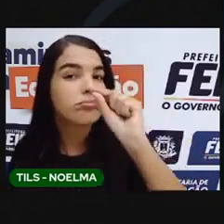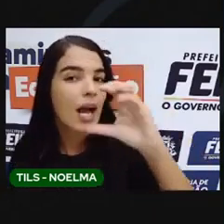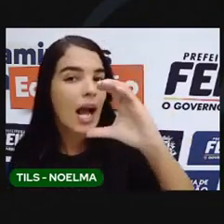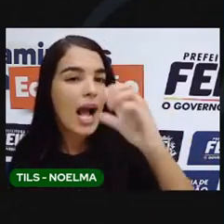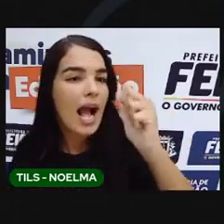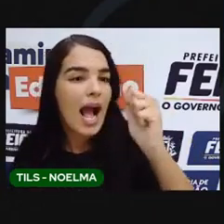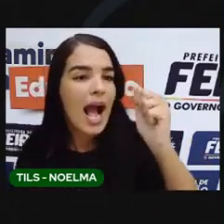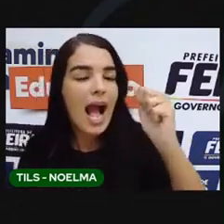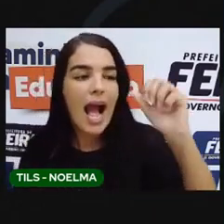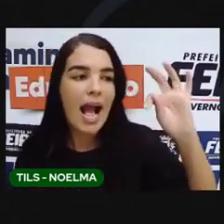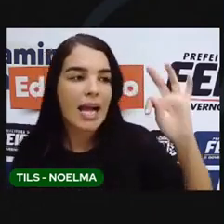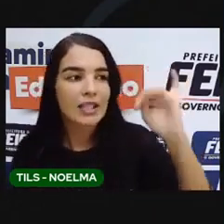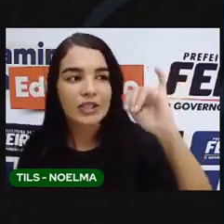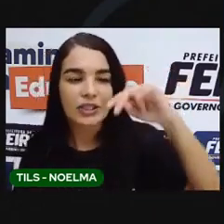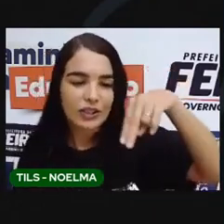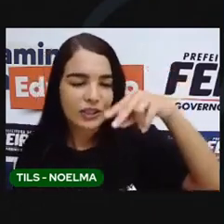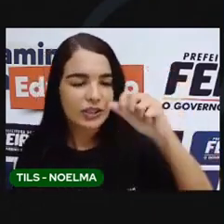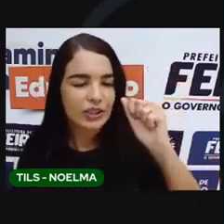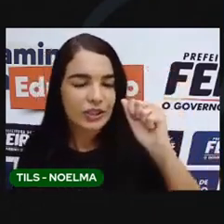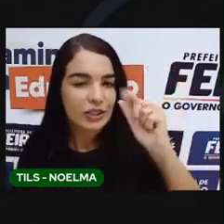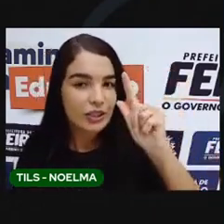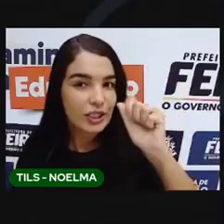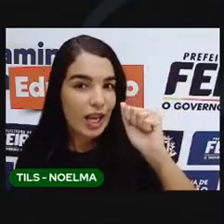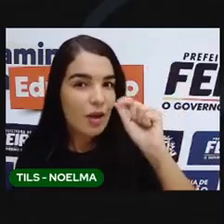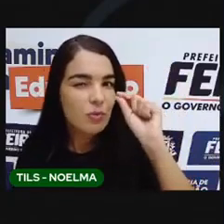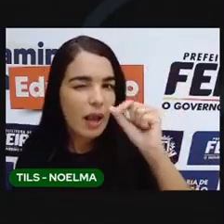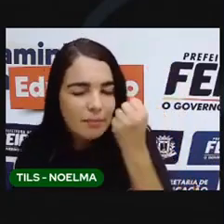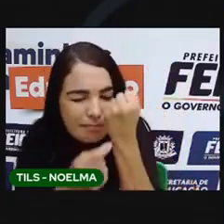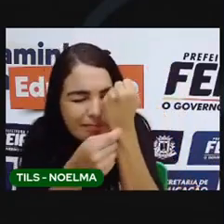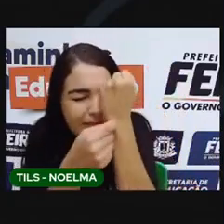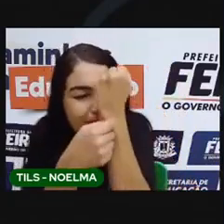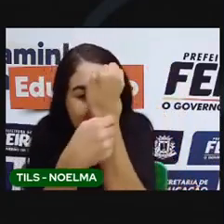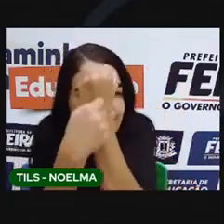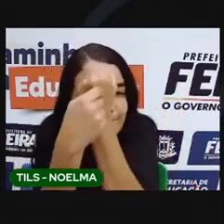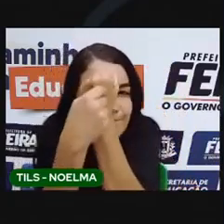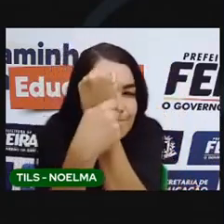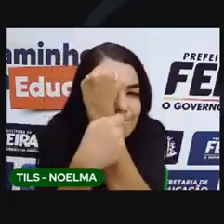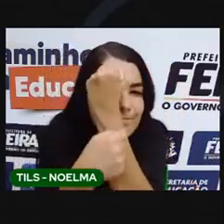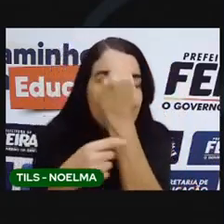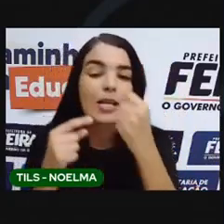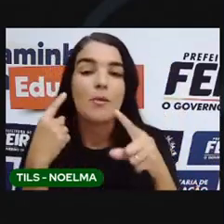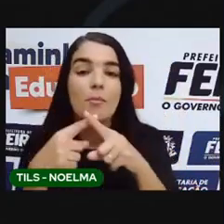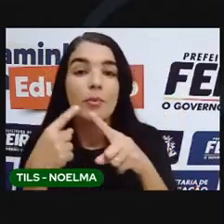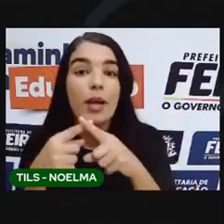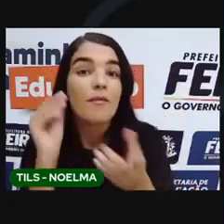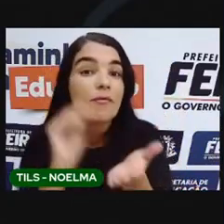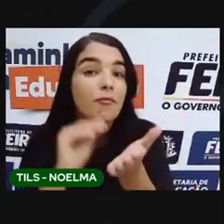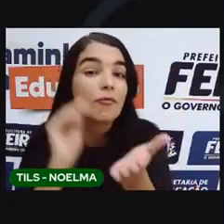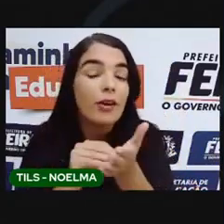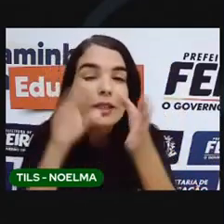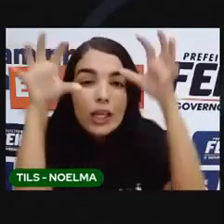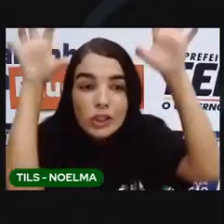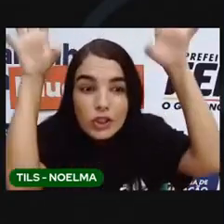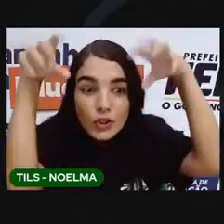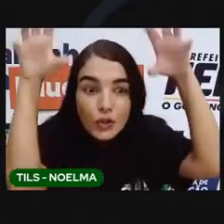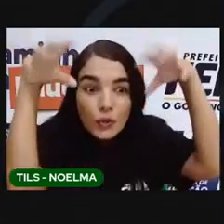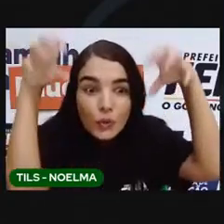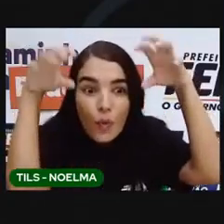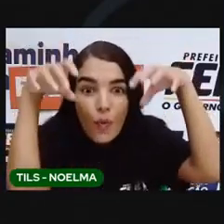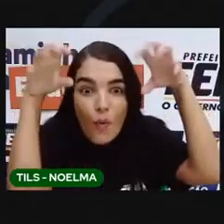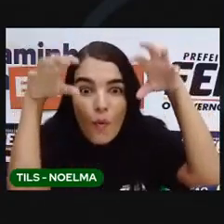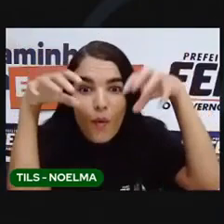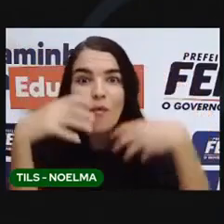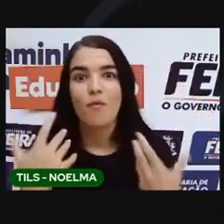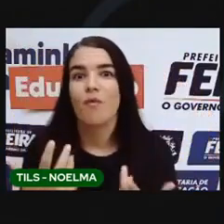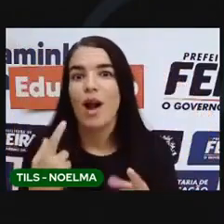típica é seca e espinhosa, sabe por quê? Por causa da falta de chuva. A falta de chuva